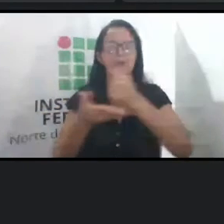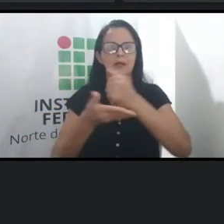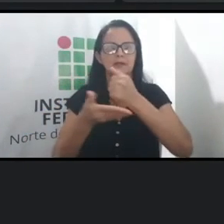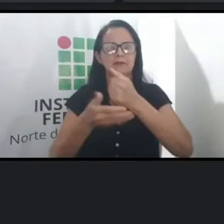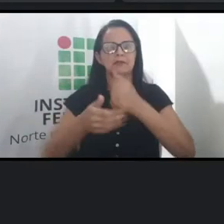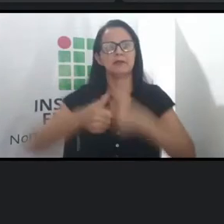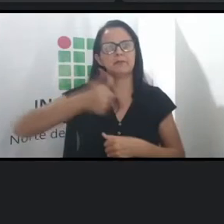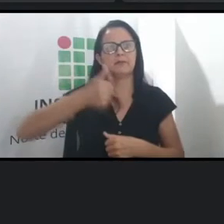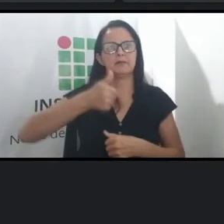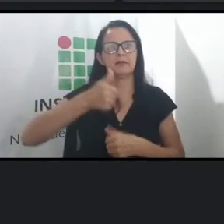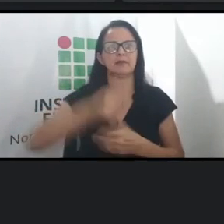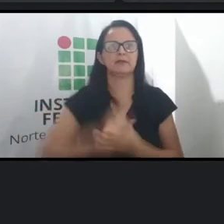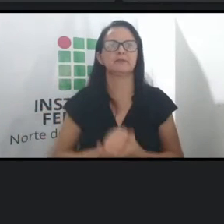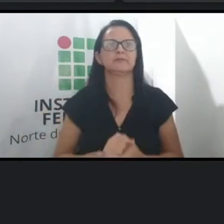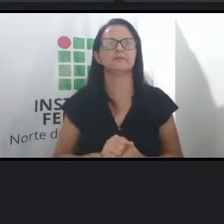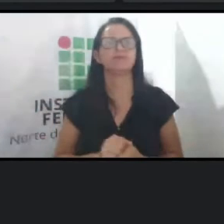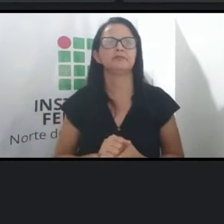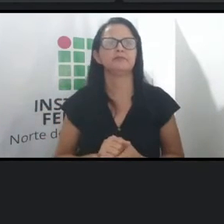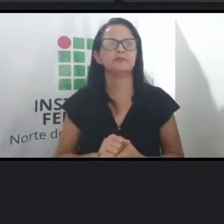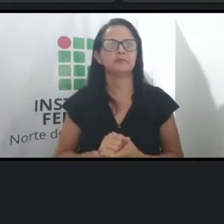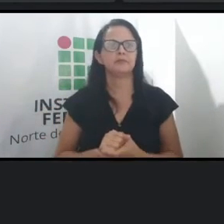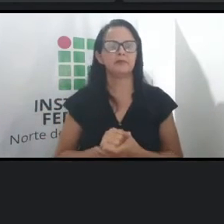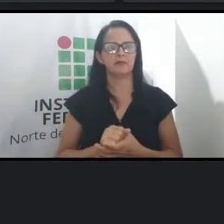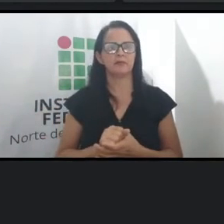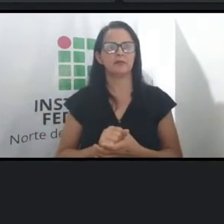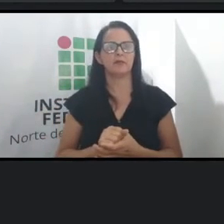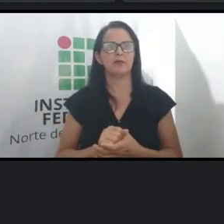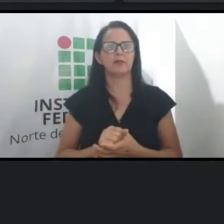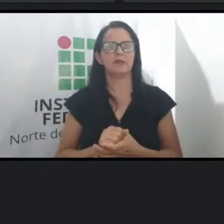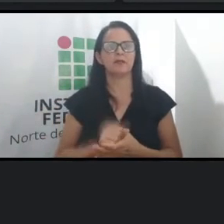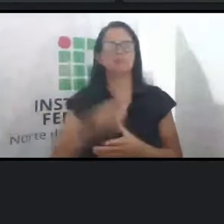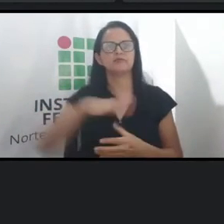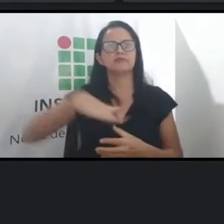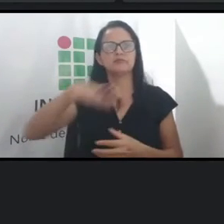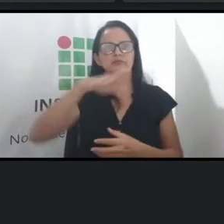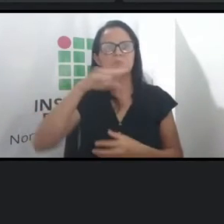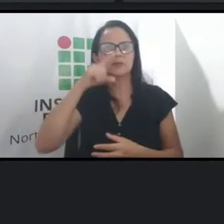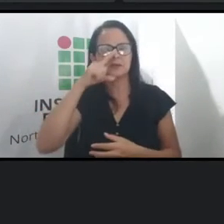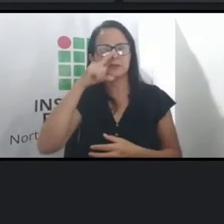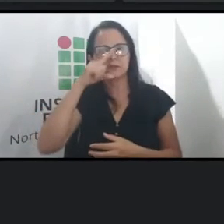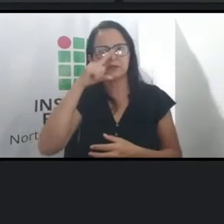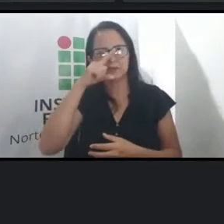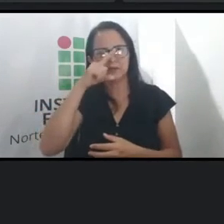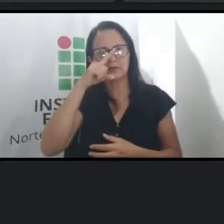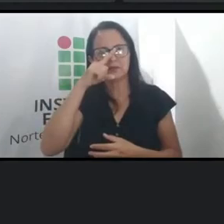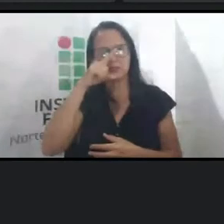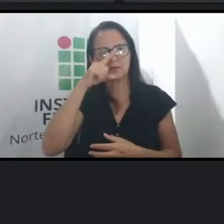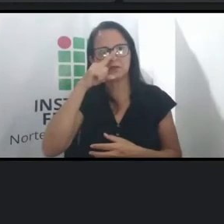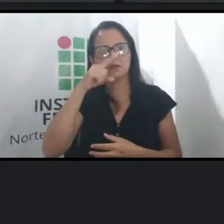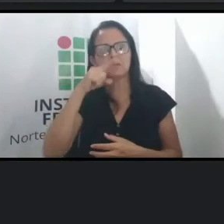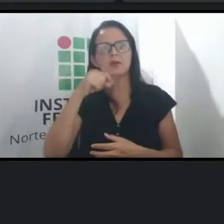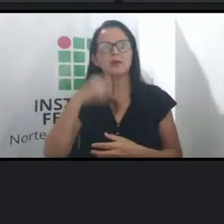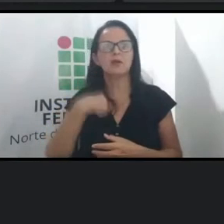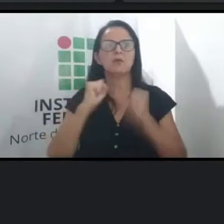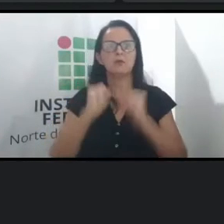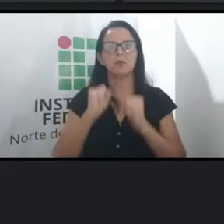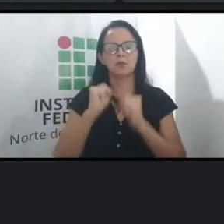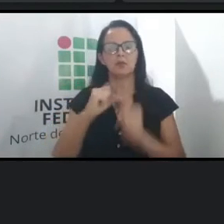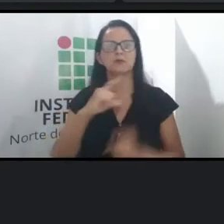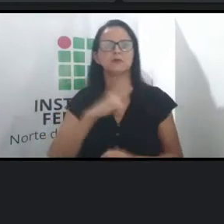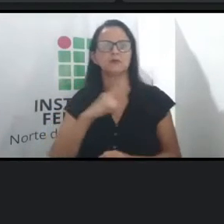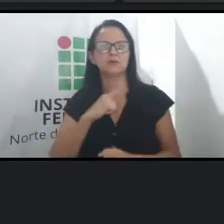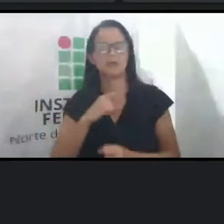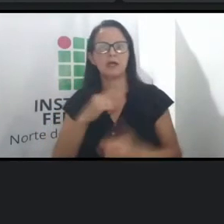de risco que eu posso ter, do ponto até o meu limite, é de